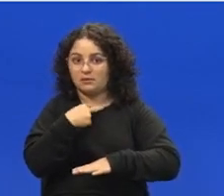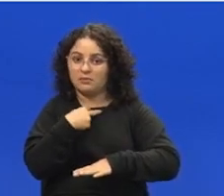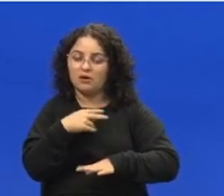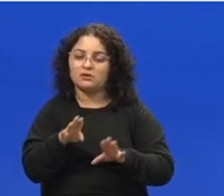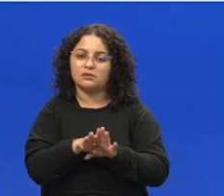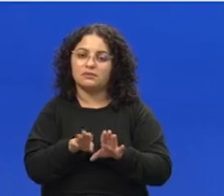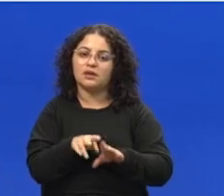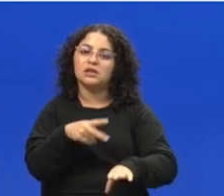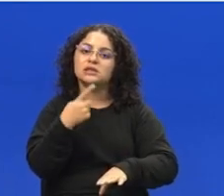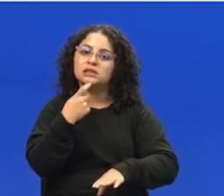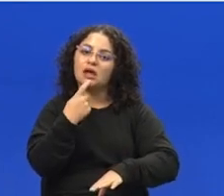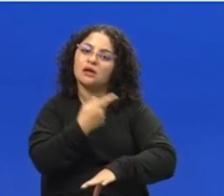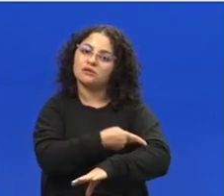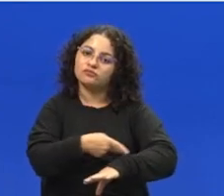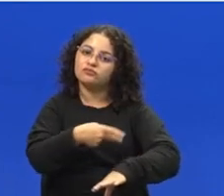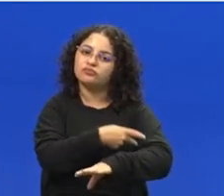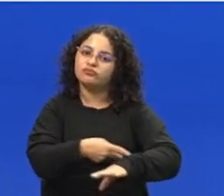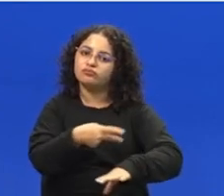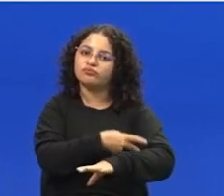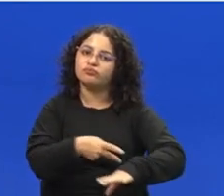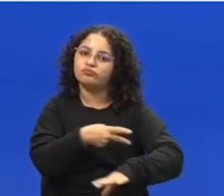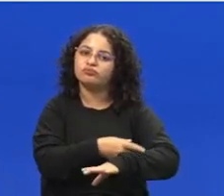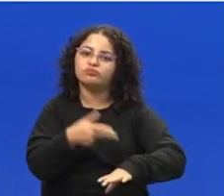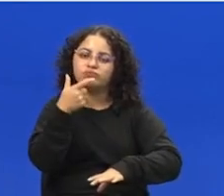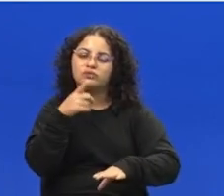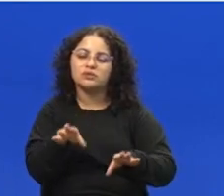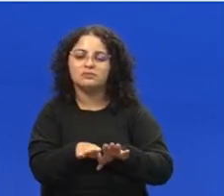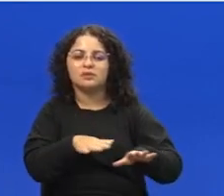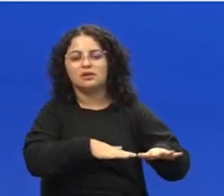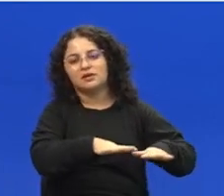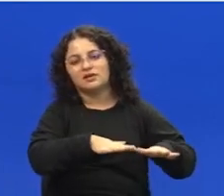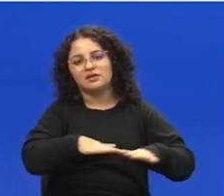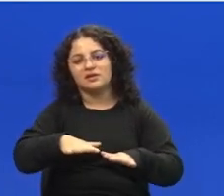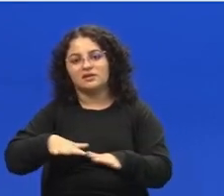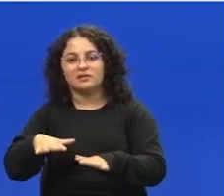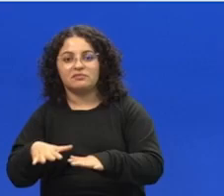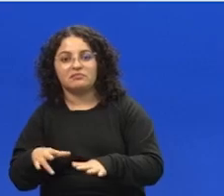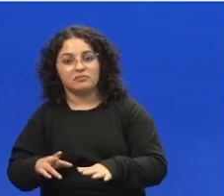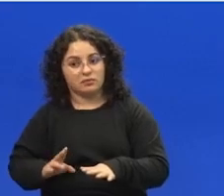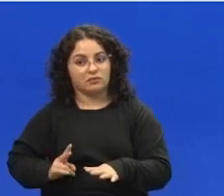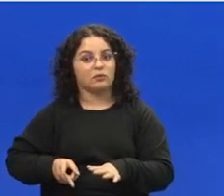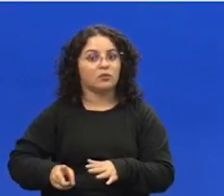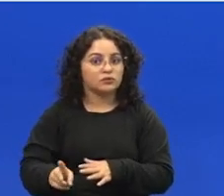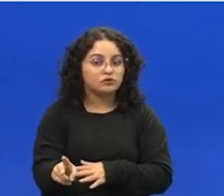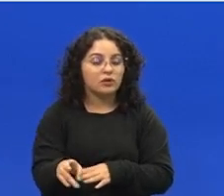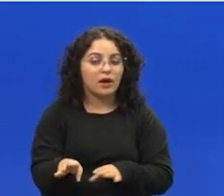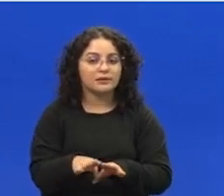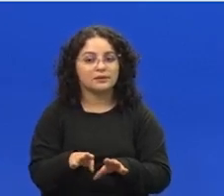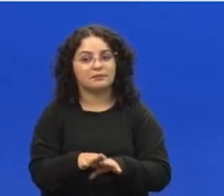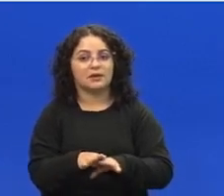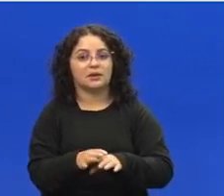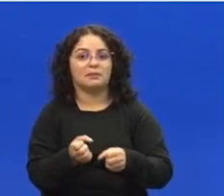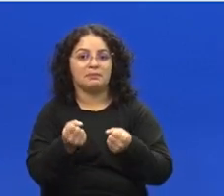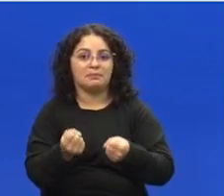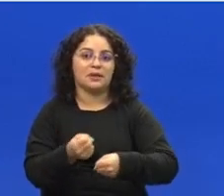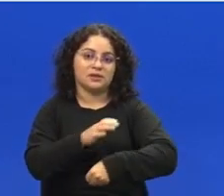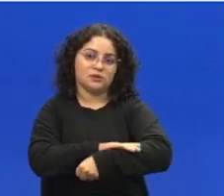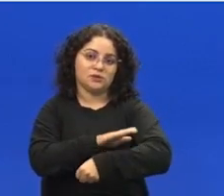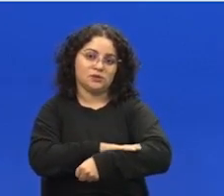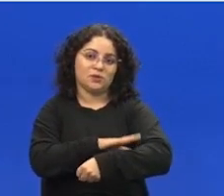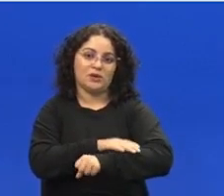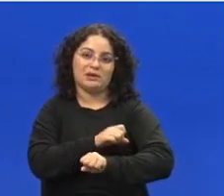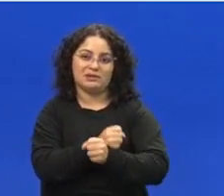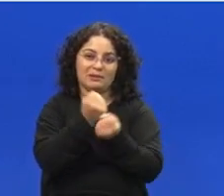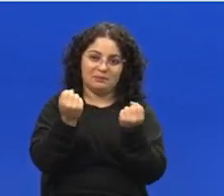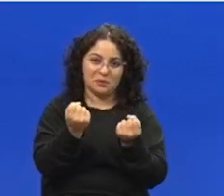suprimento sanguíneo e permitir uma mobilidade precoce ativa e de carga no membro que foi submetido